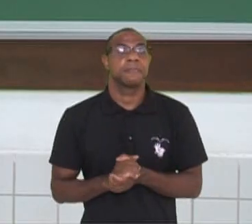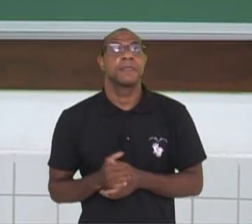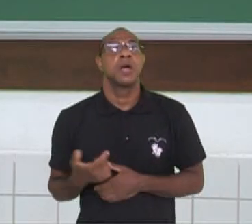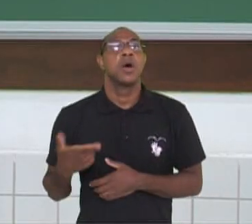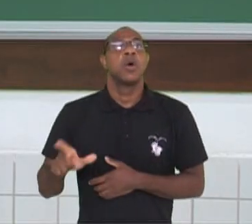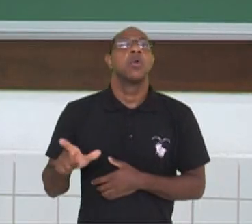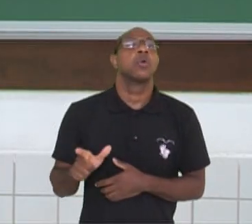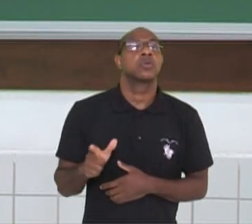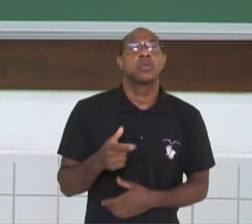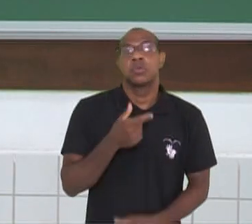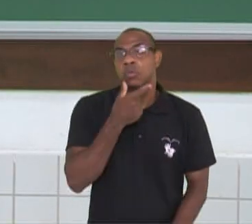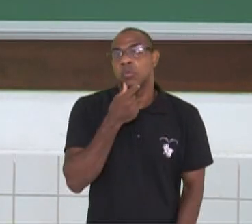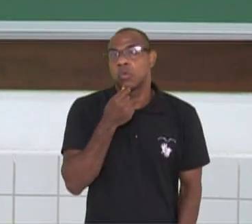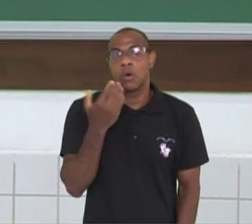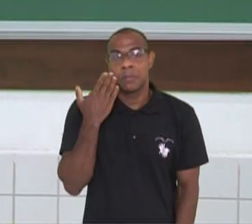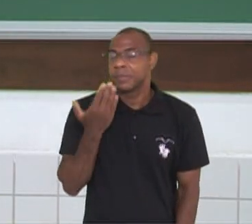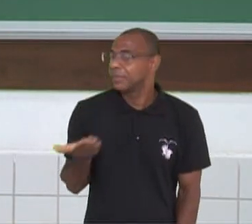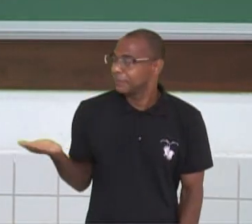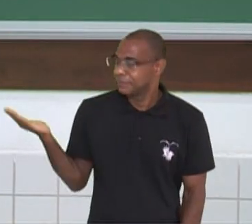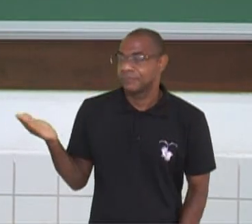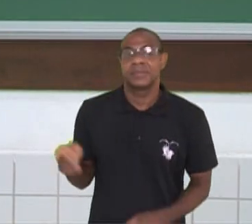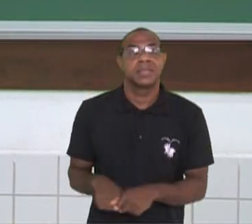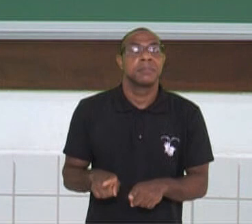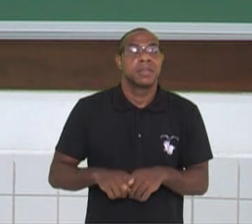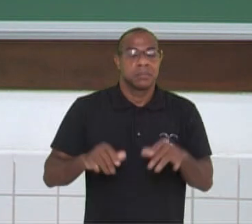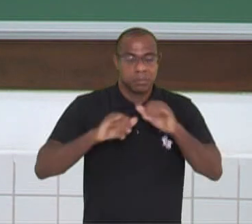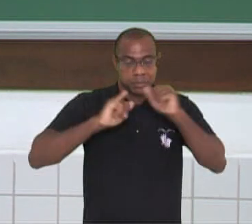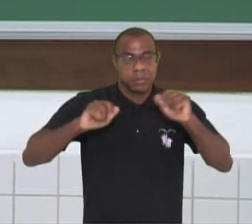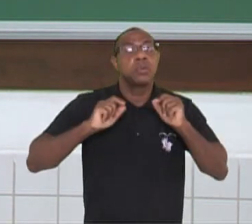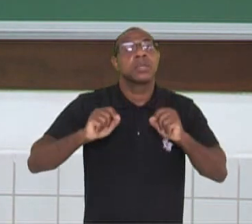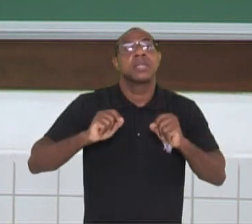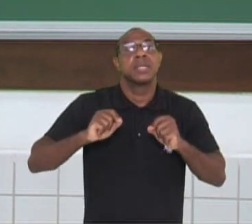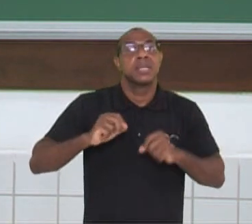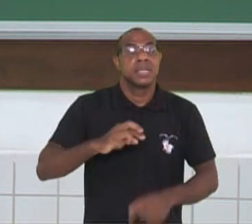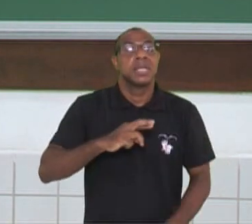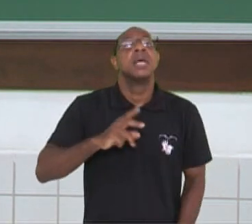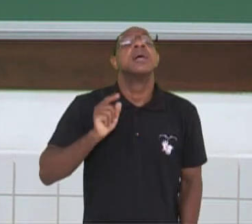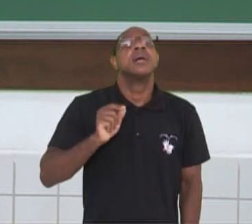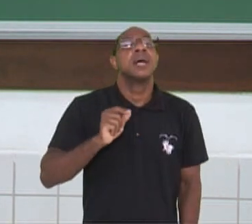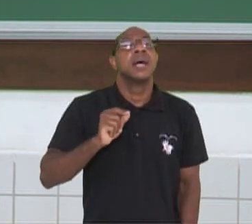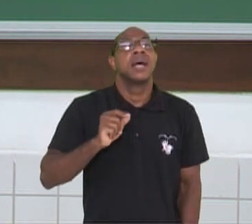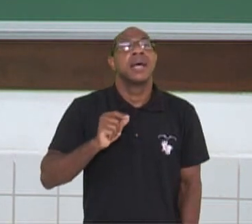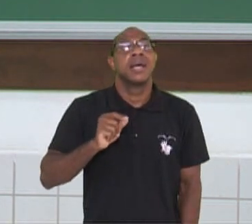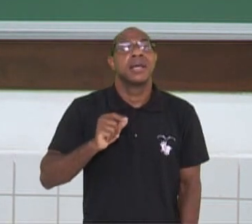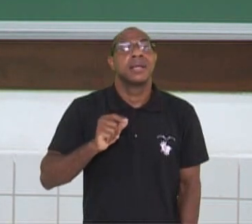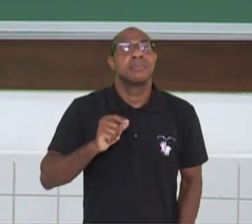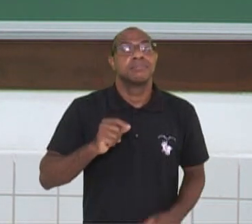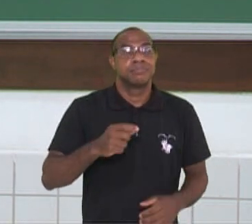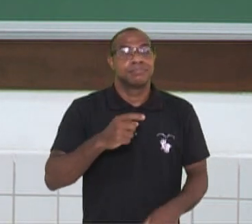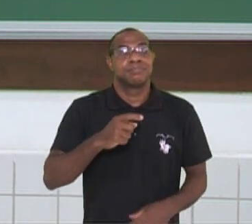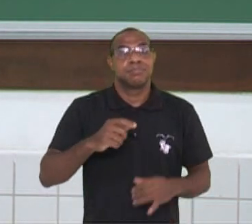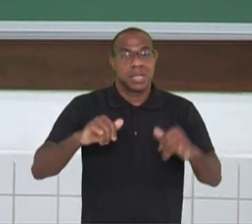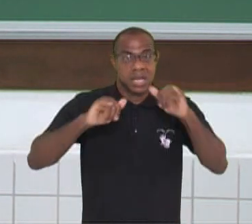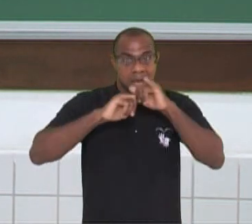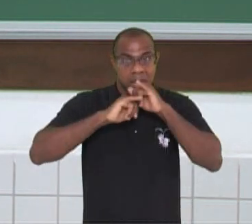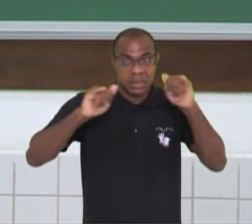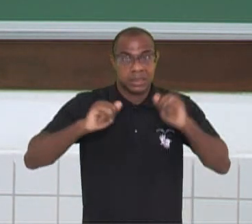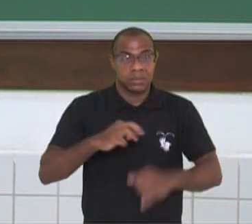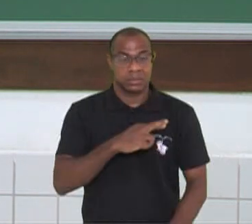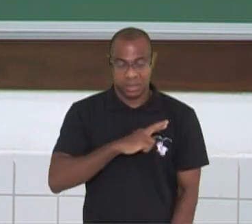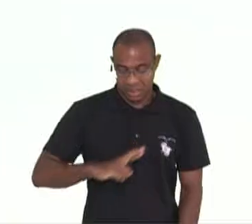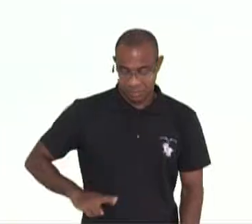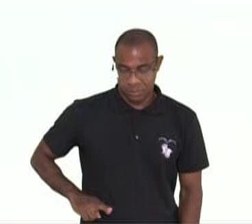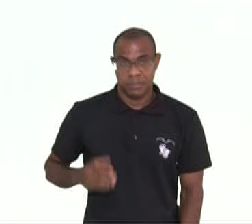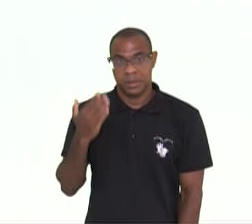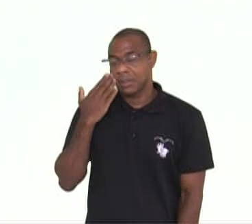grande figura de destaque nessa proclamação da república é o Marechal Deodoro da Fonseca. A imagem está aí na